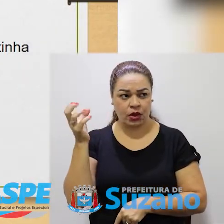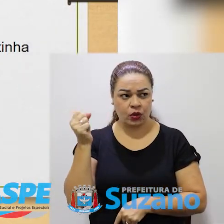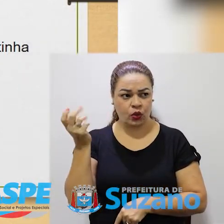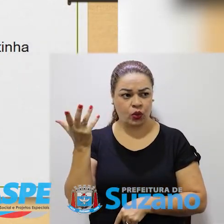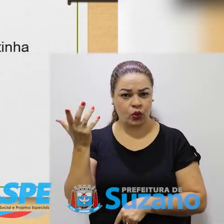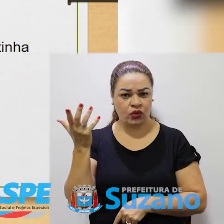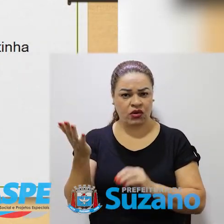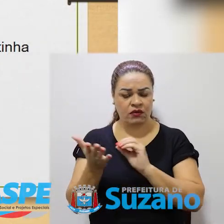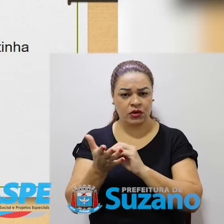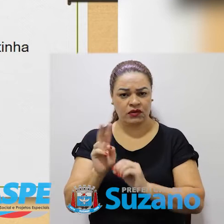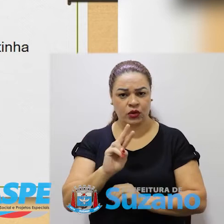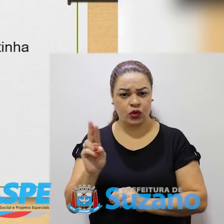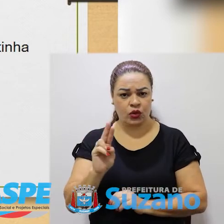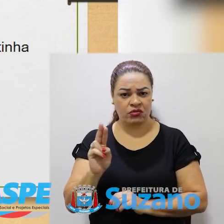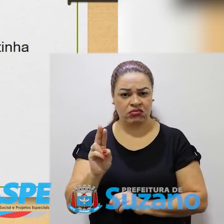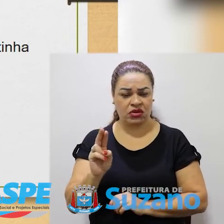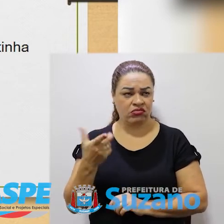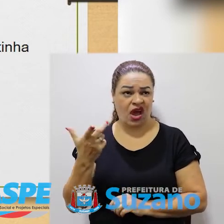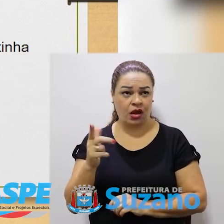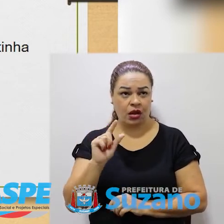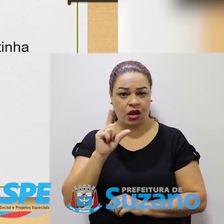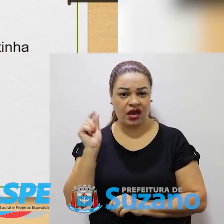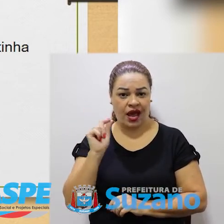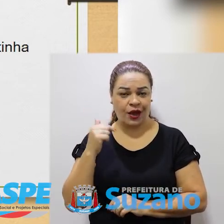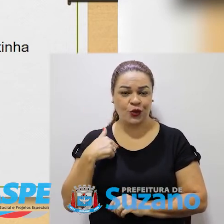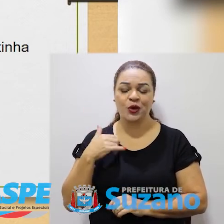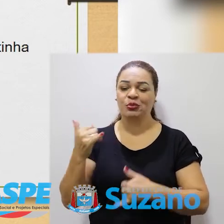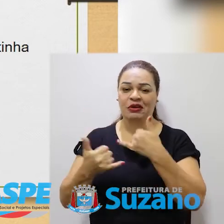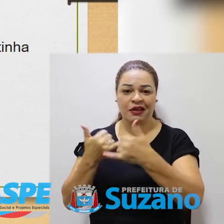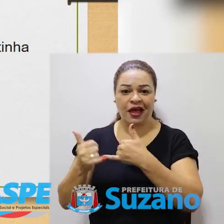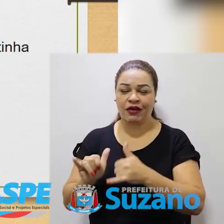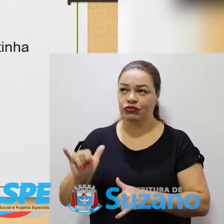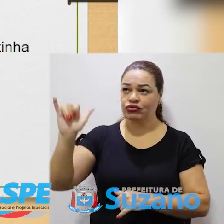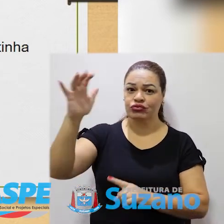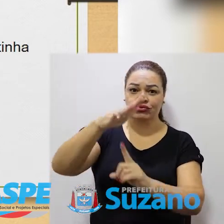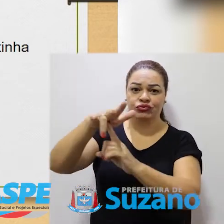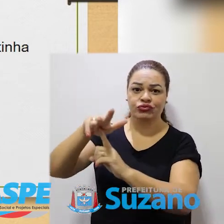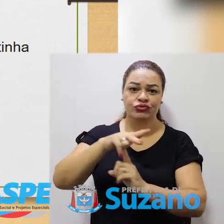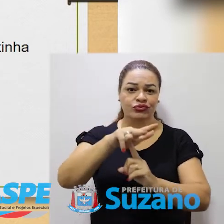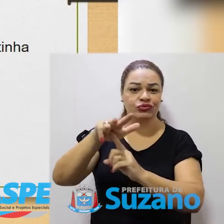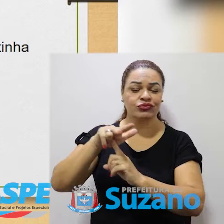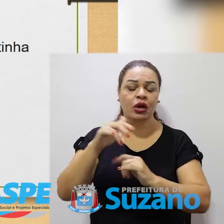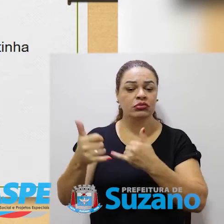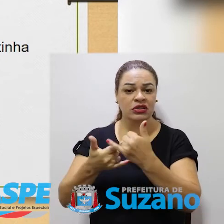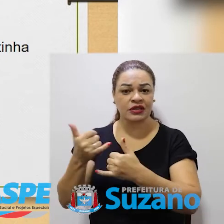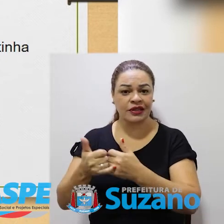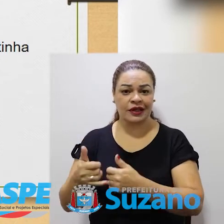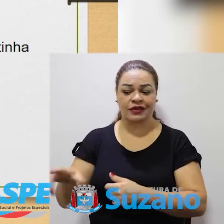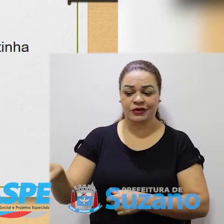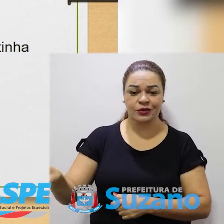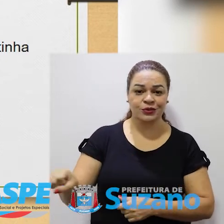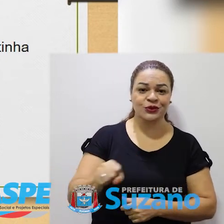dele. Fazia-o saltar no ar, fingia que ele era um avião, brincava de helicóptero com ele.